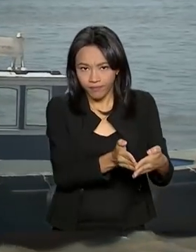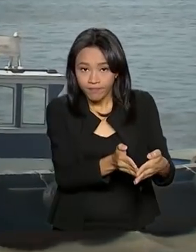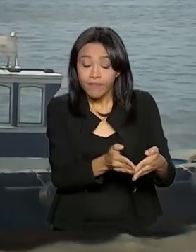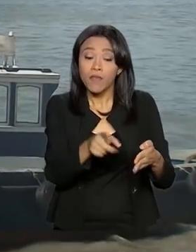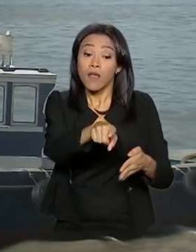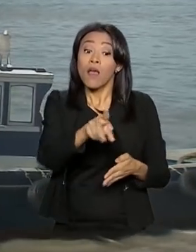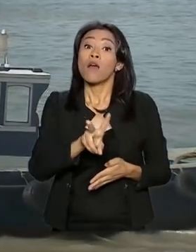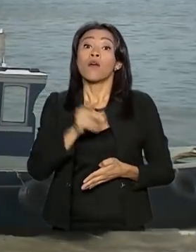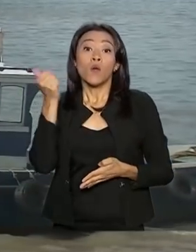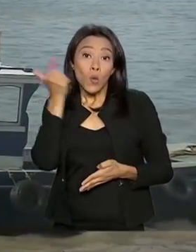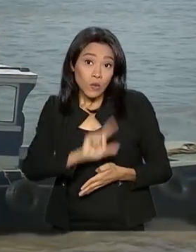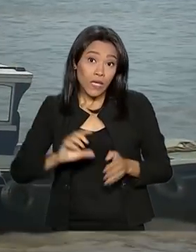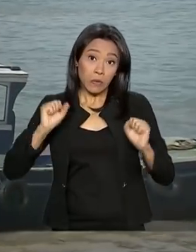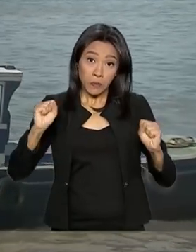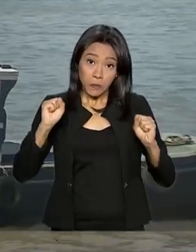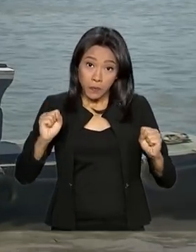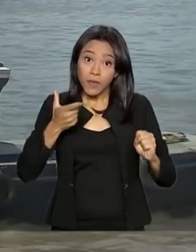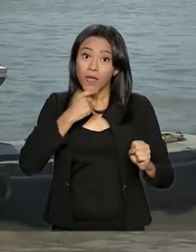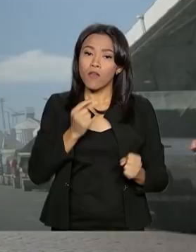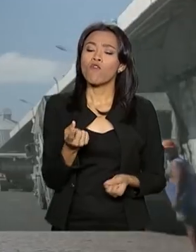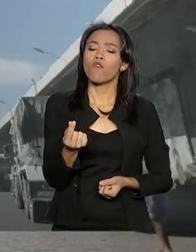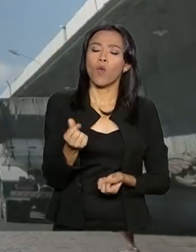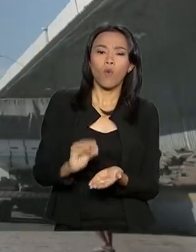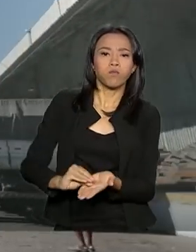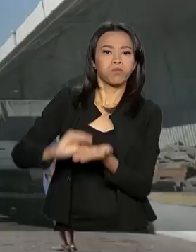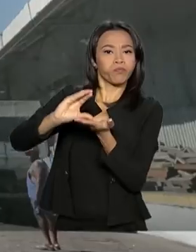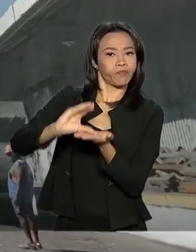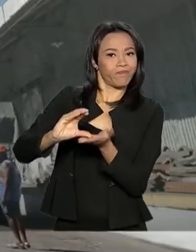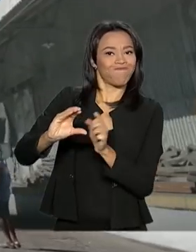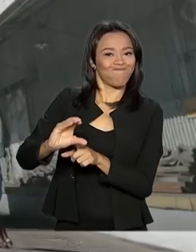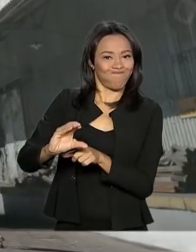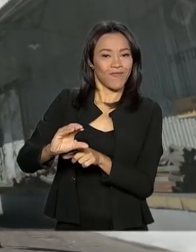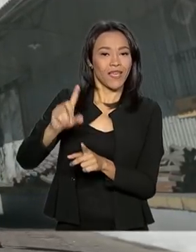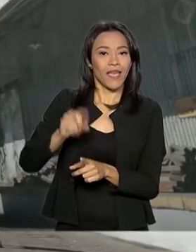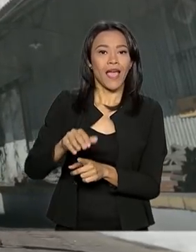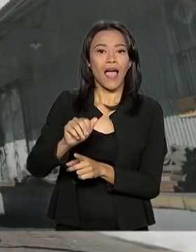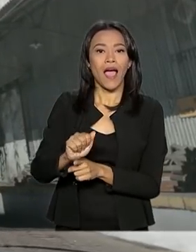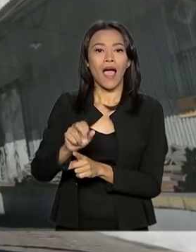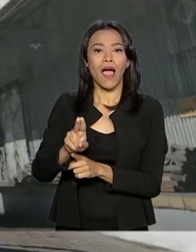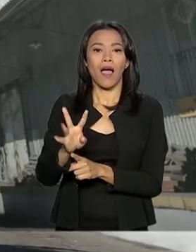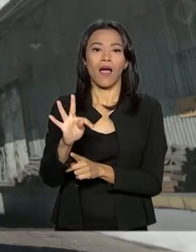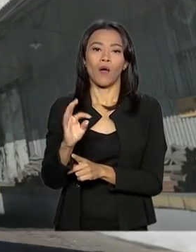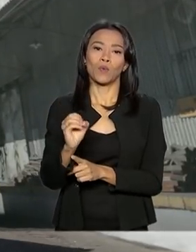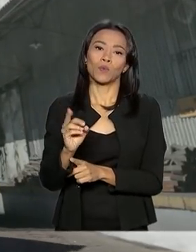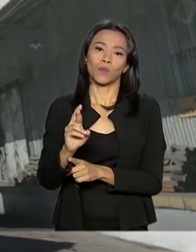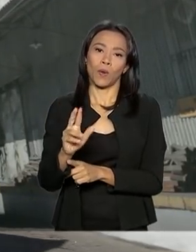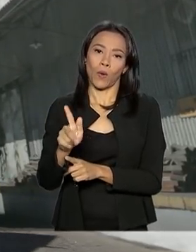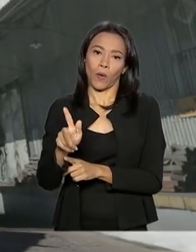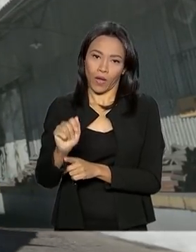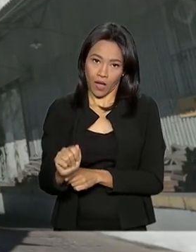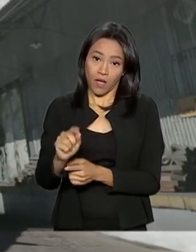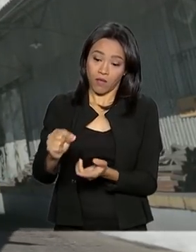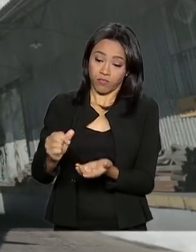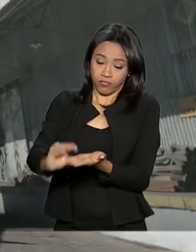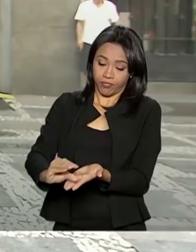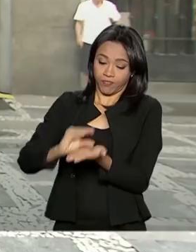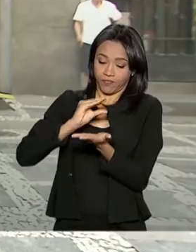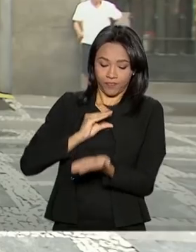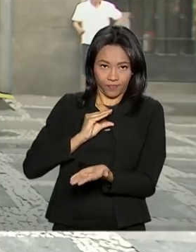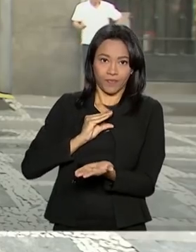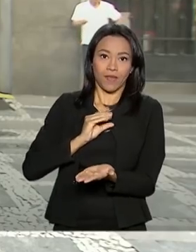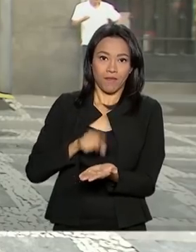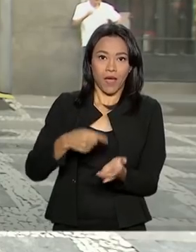oferecer o maior valor de outorga, ou seja, a parcela paga diretamente ao governo federal pela exploração do espaço.